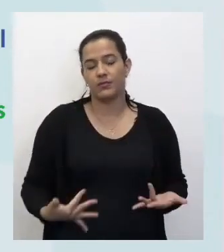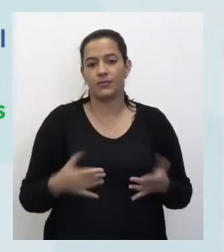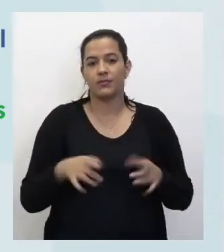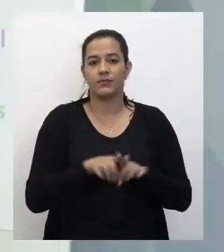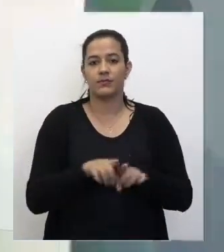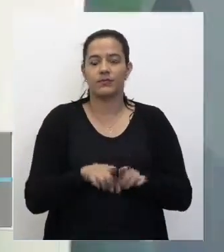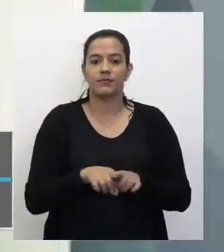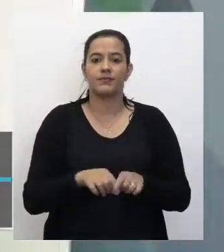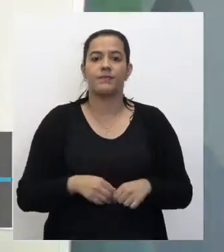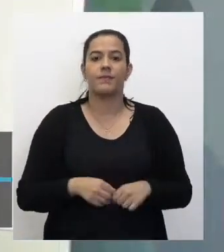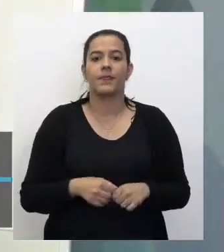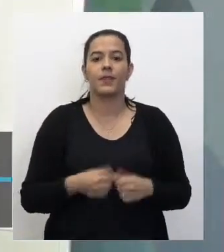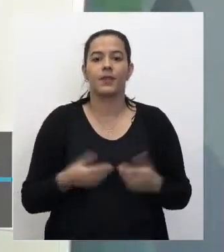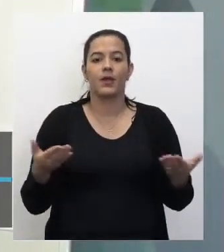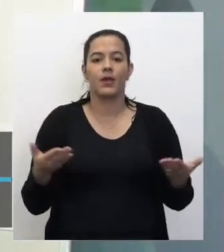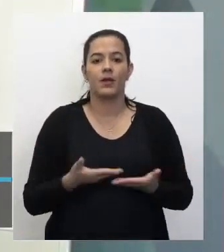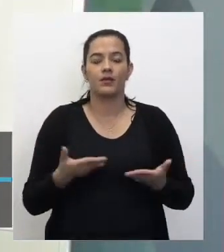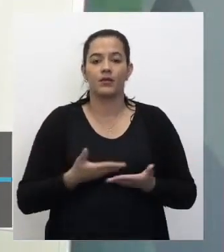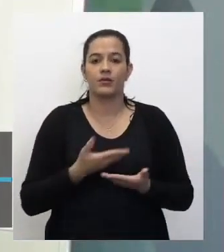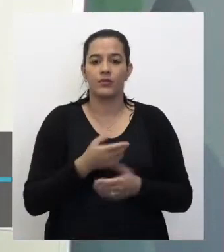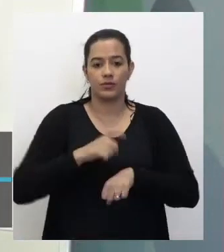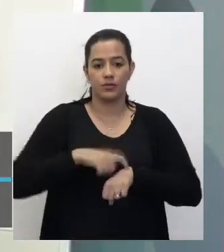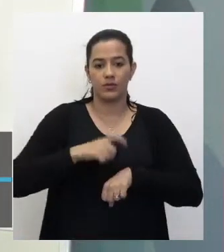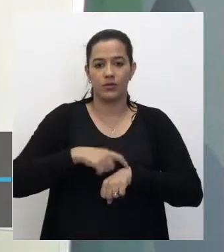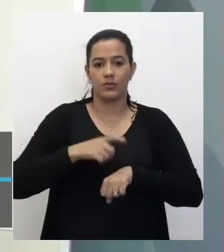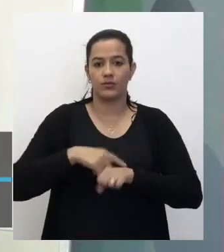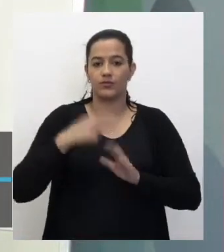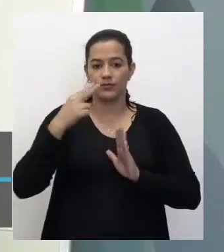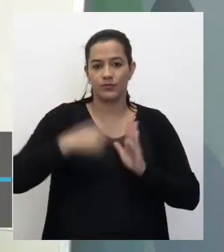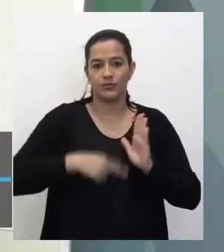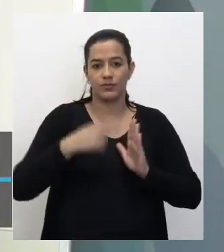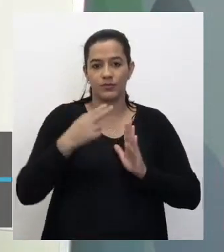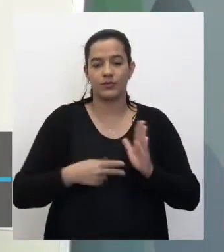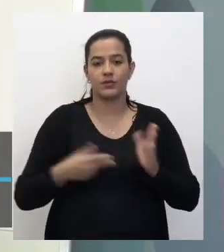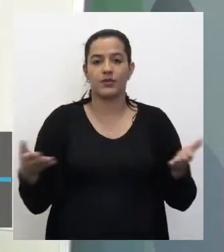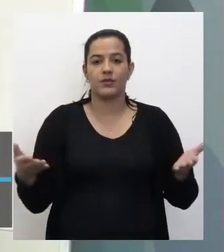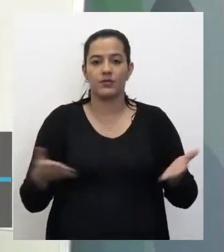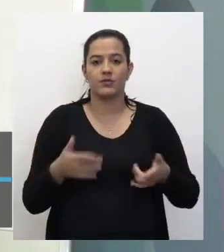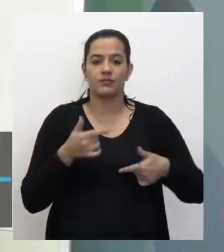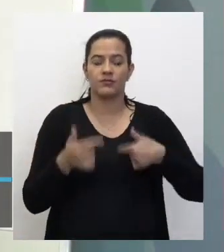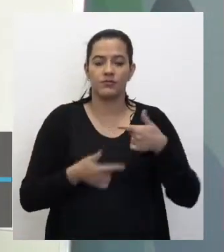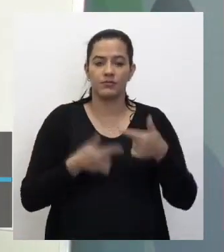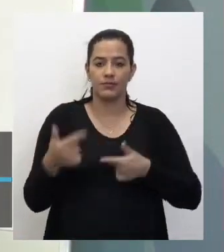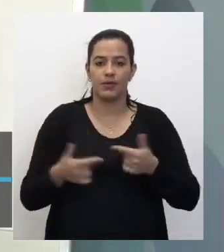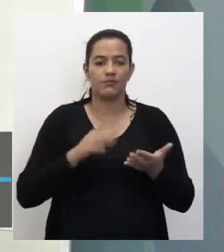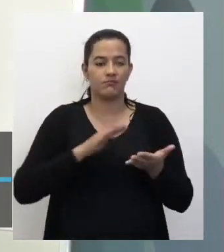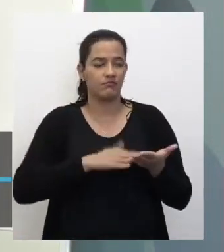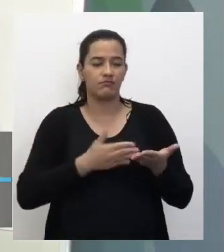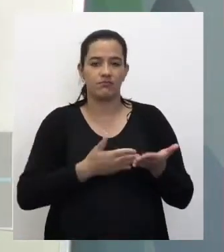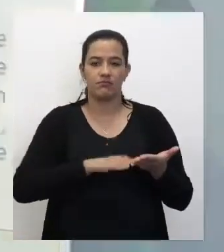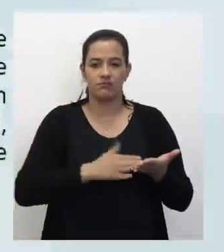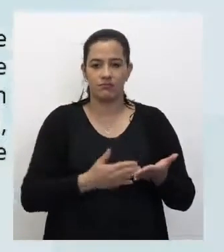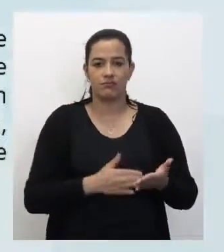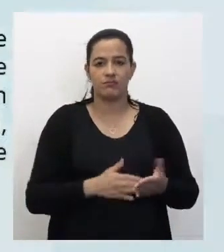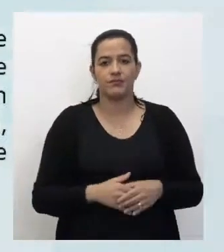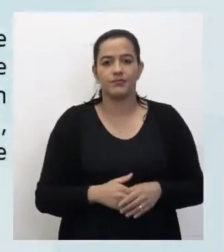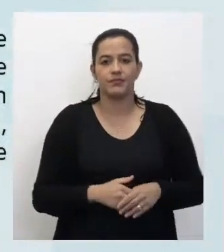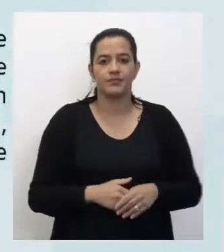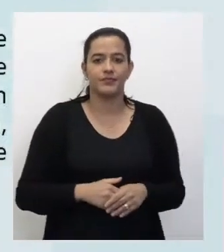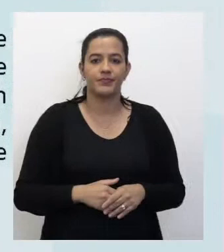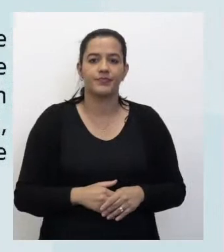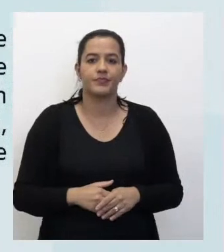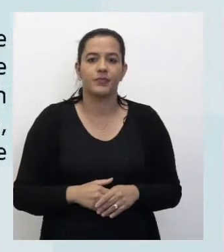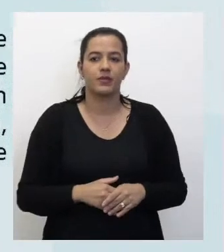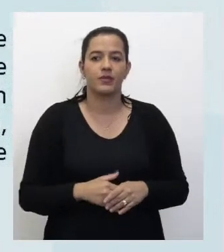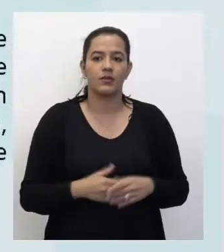vocês tenham tempo de ler, né, o texto e a gente vai trabalhar um pouco com ele. Tá? Então, ó, eu vou